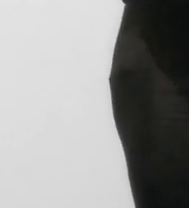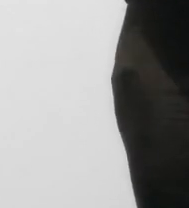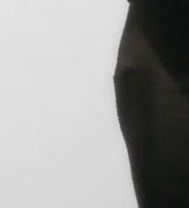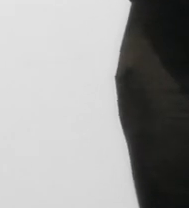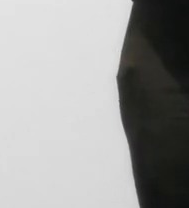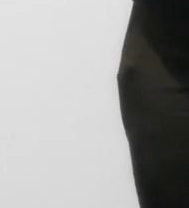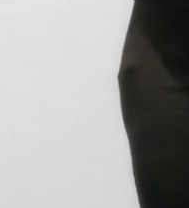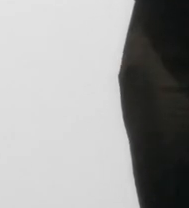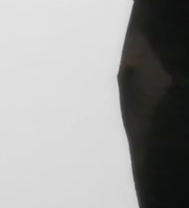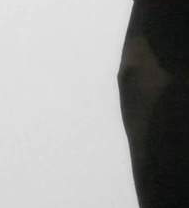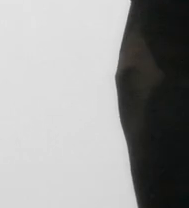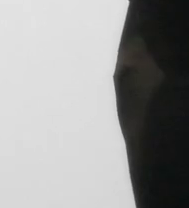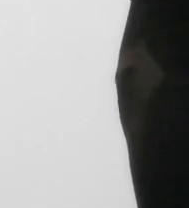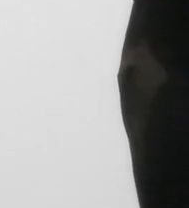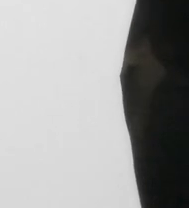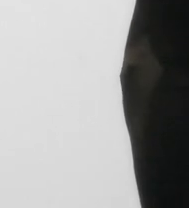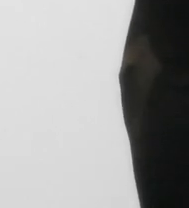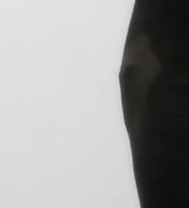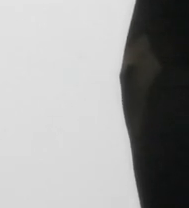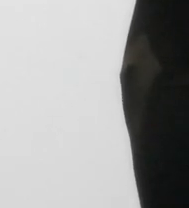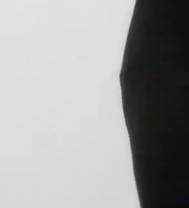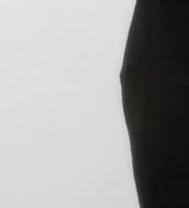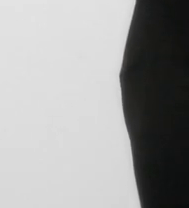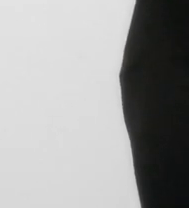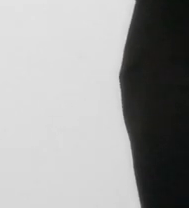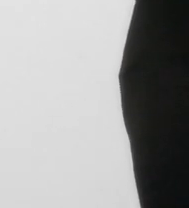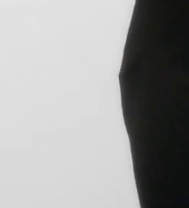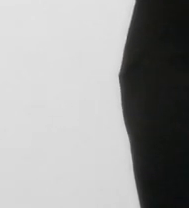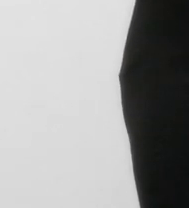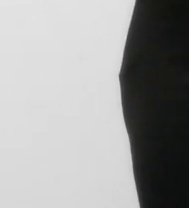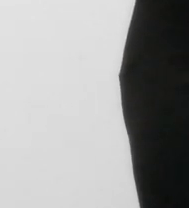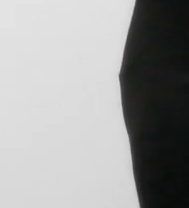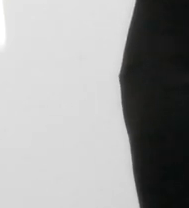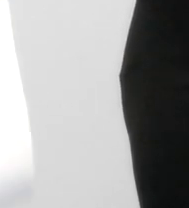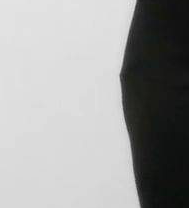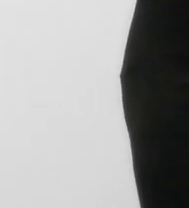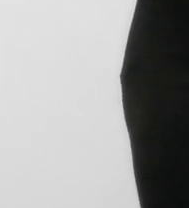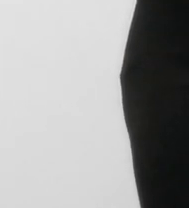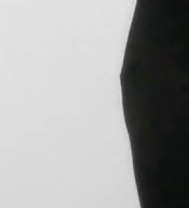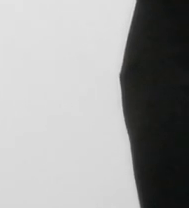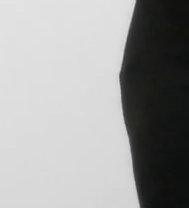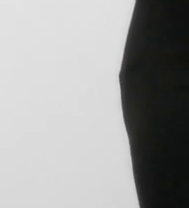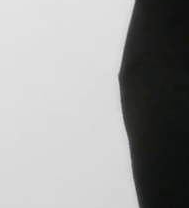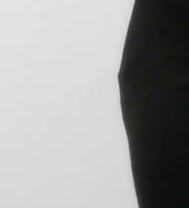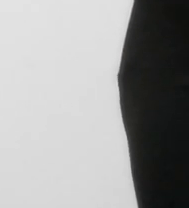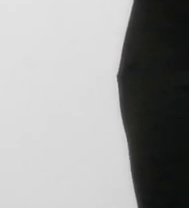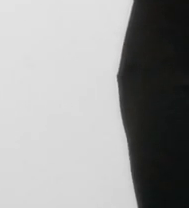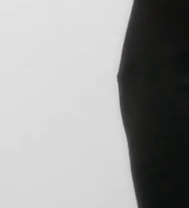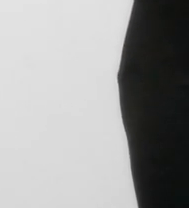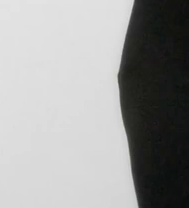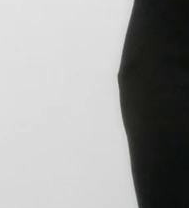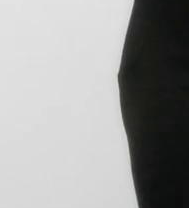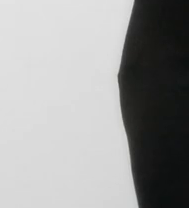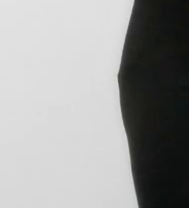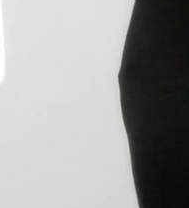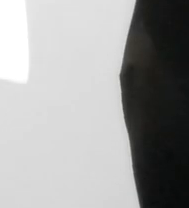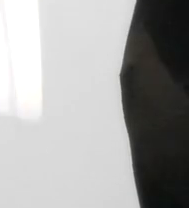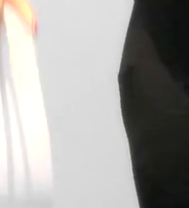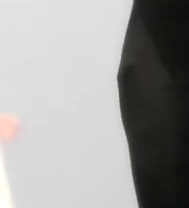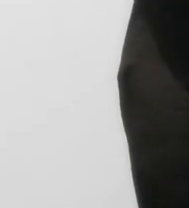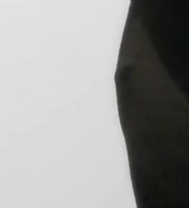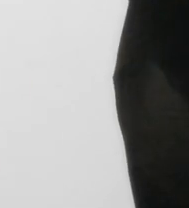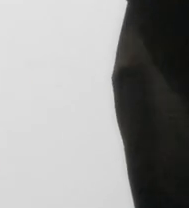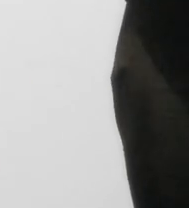é só a a a o a o p eh o psic eh a